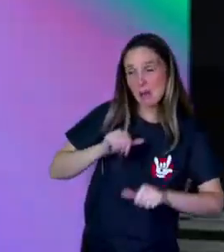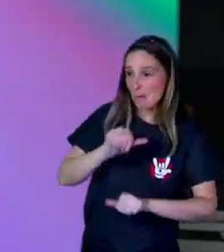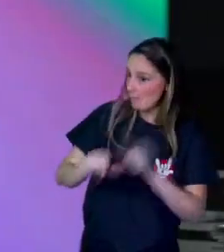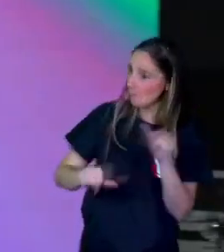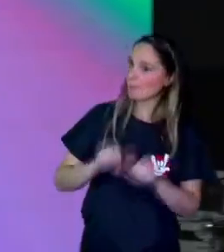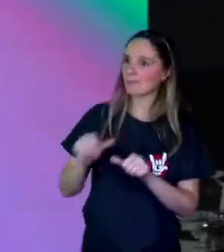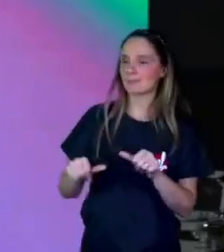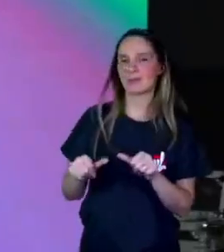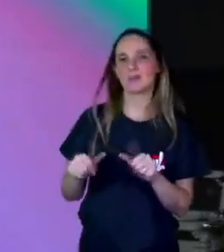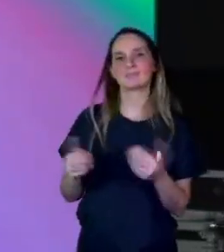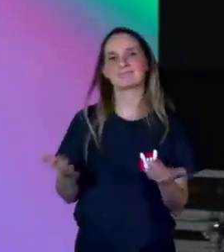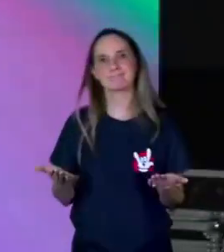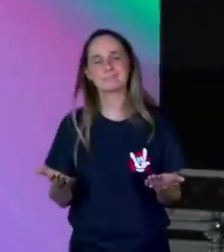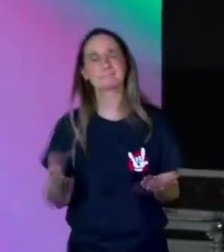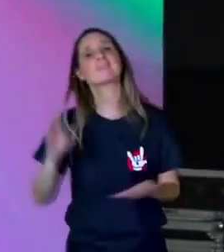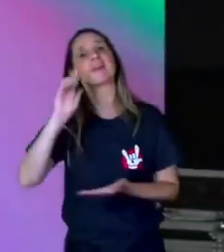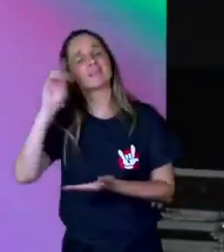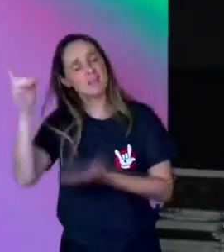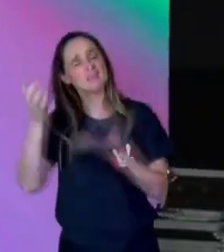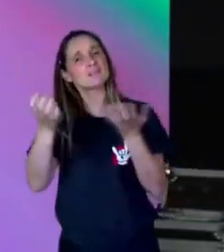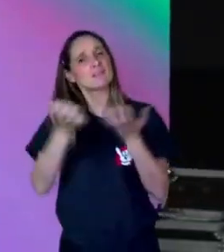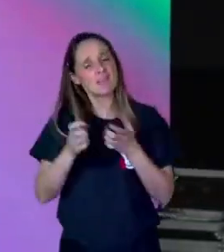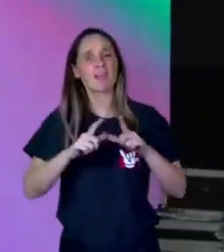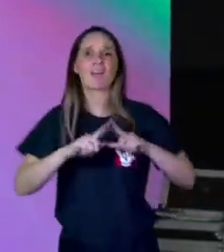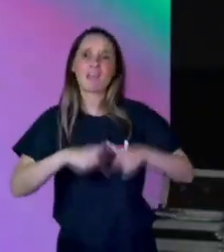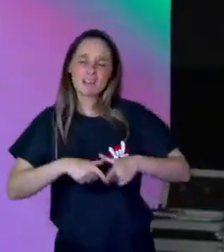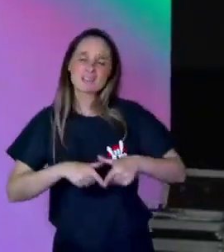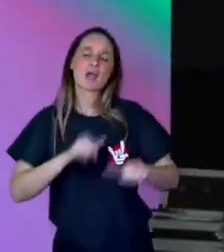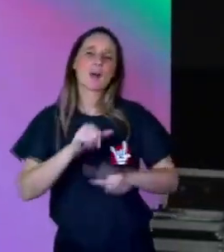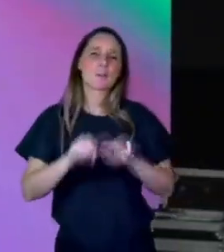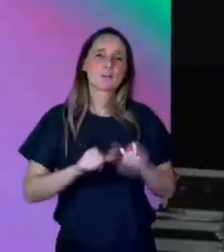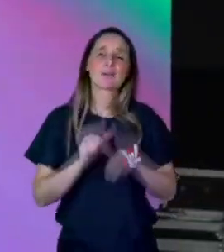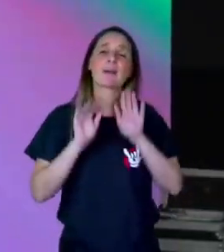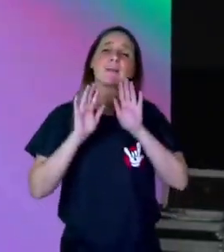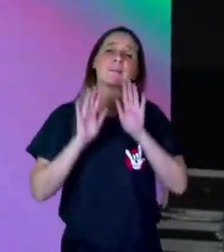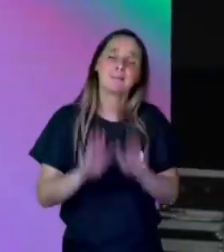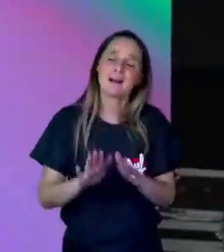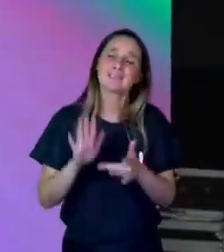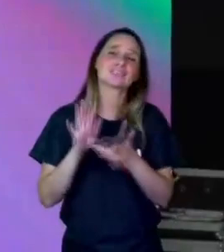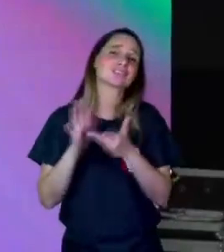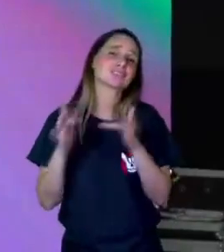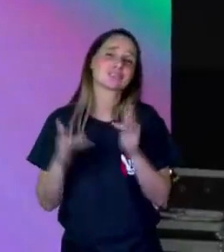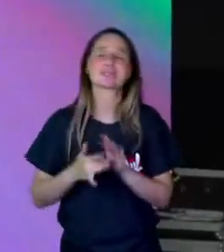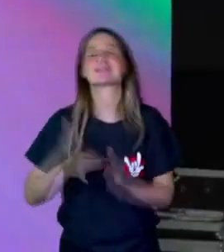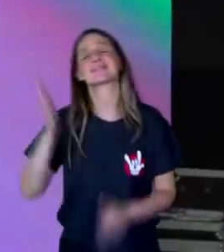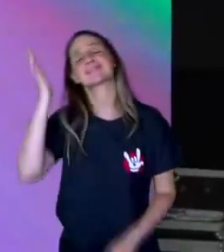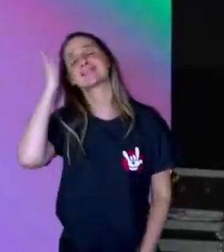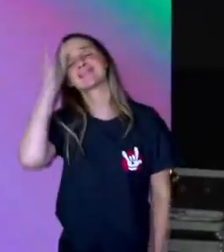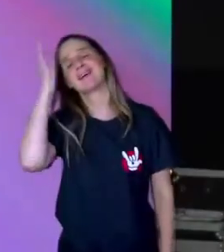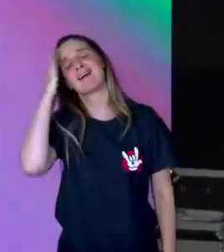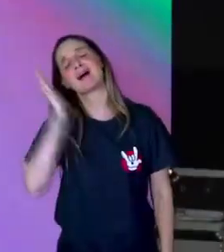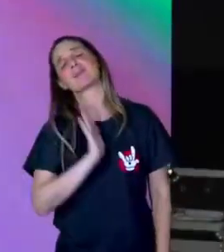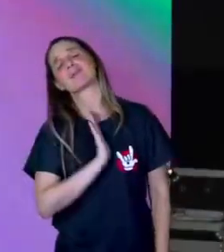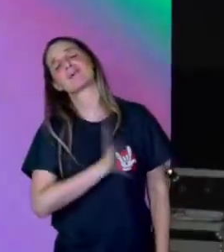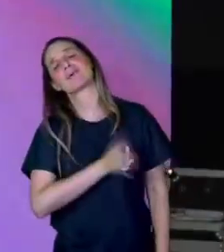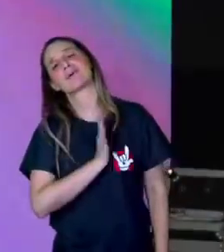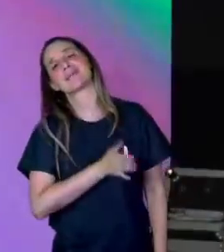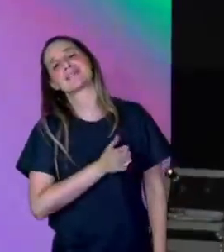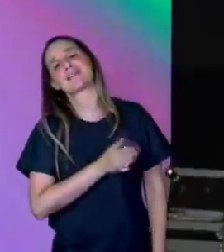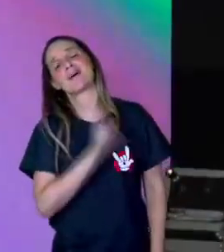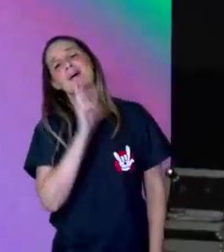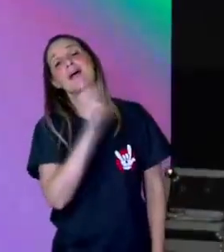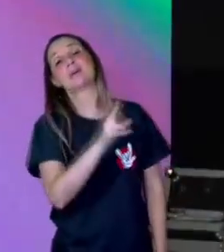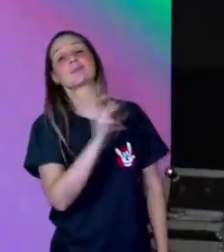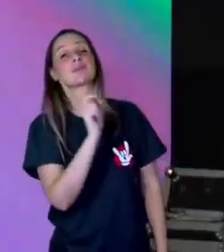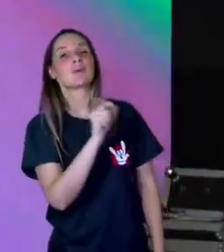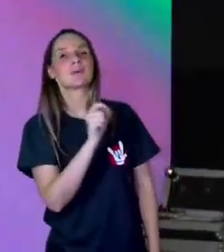estão na agenda do Pai. Mas Jesus respondeu, como aquele que conhece o coração do Pai, ele diz: não compete a vocês